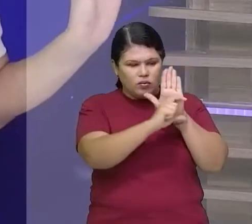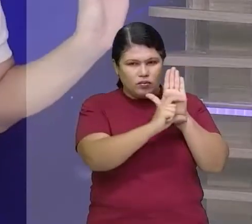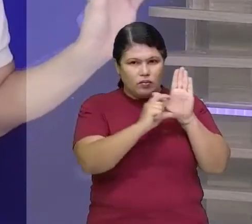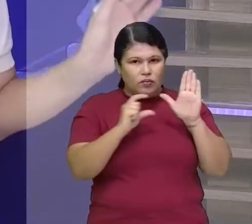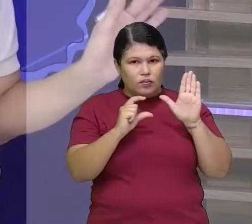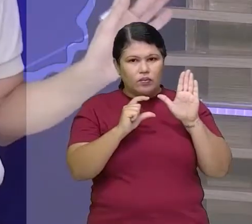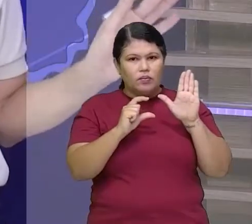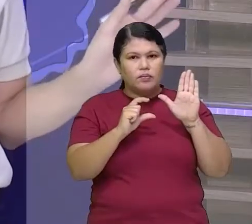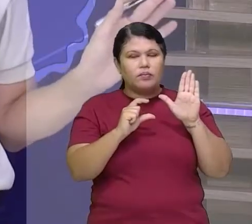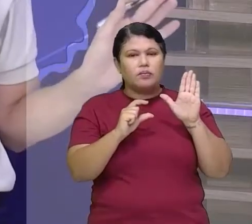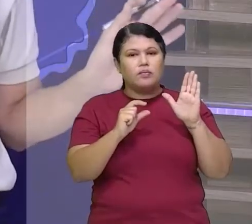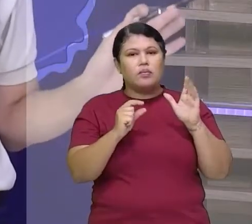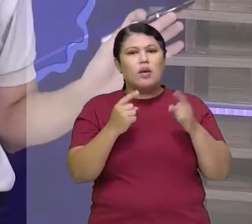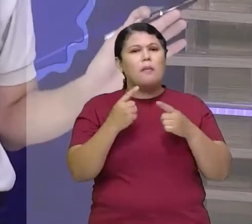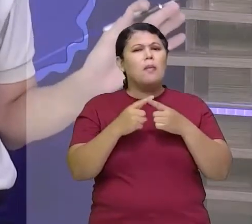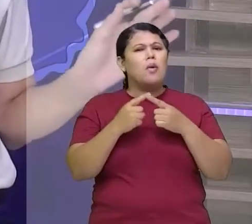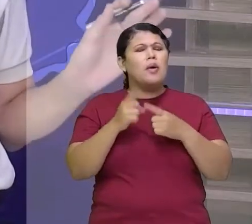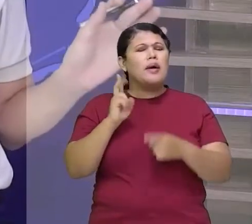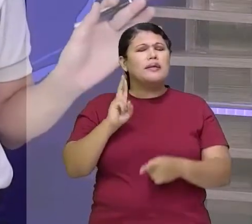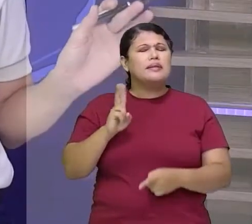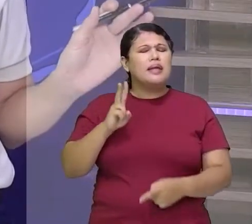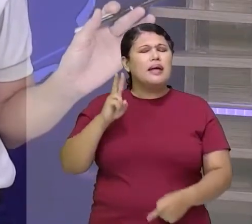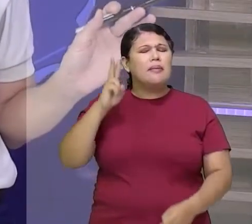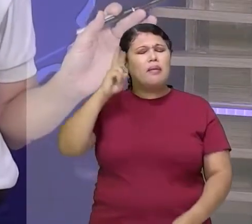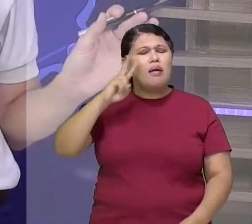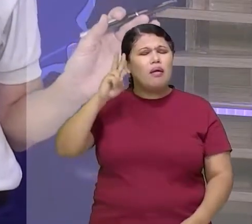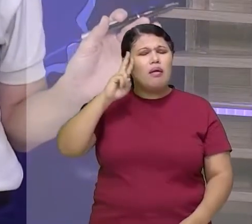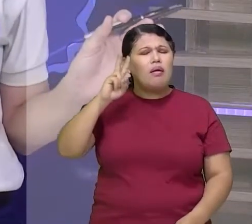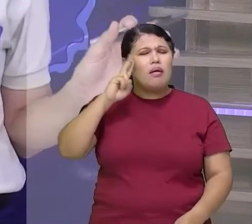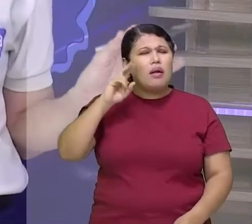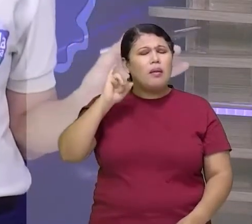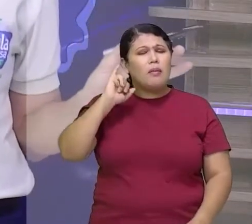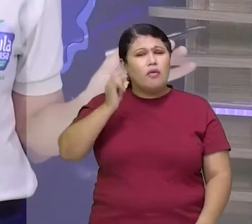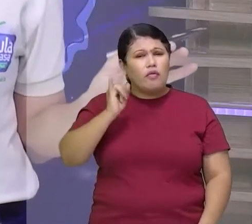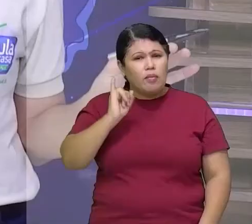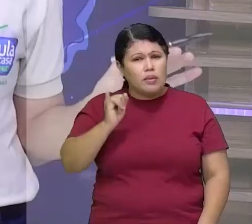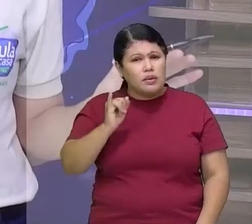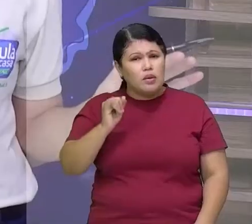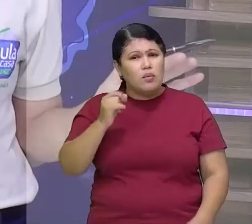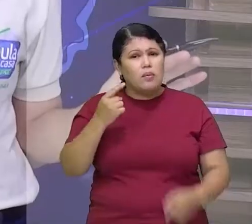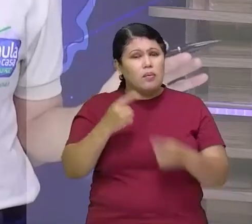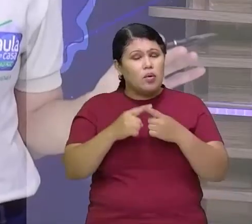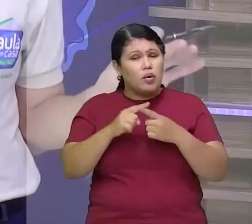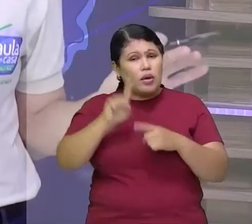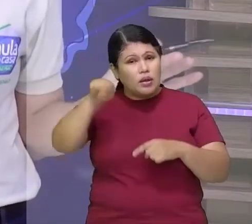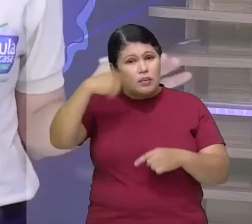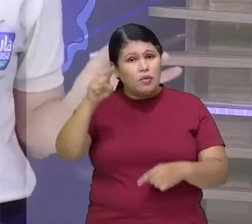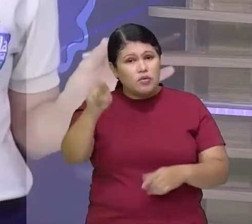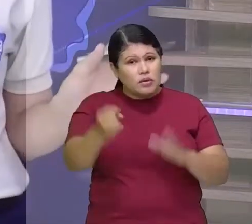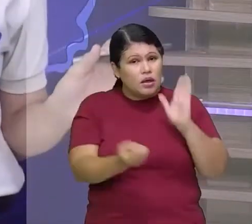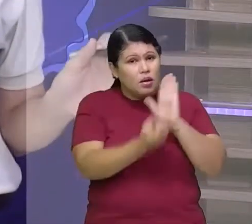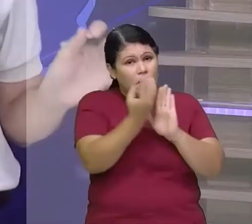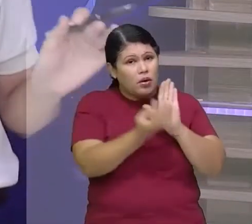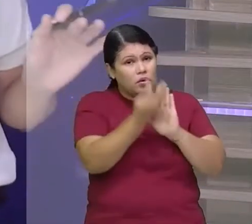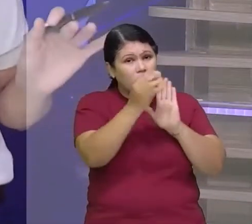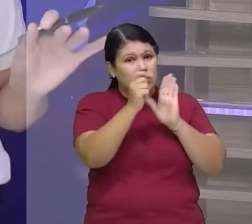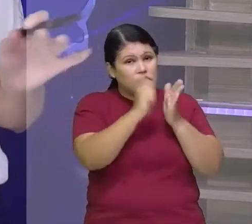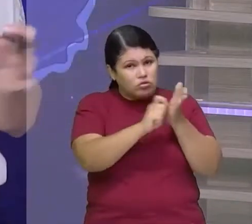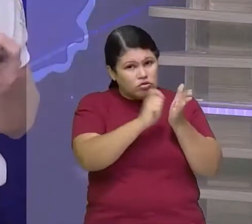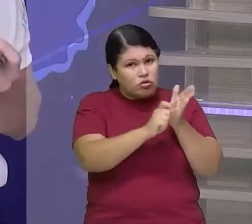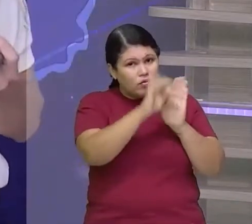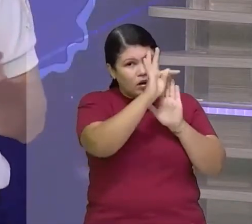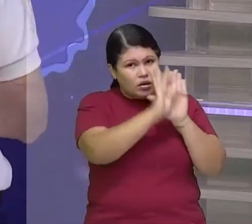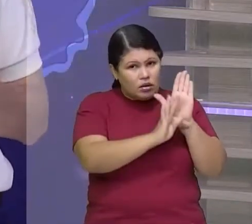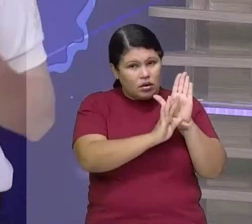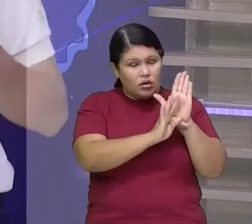caso aqui. Por que eu fico todo o tempo trazendo essas informações para vocês? Porque a ideia é vocês produzirem textos. Mesmo estando em